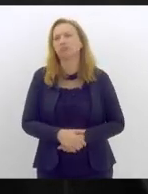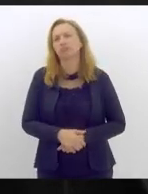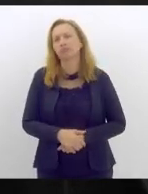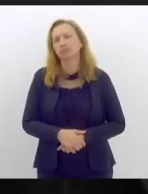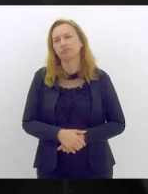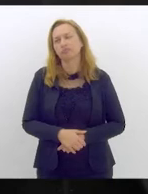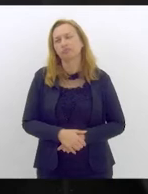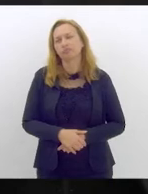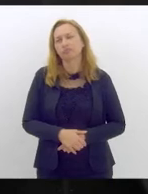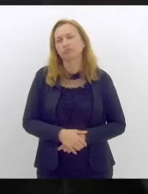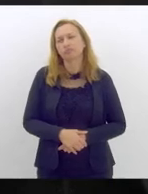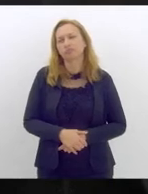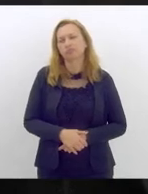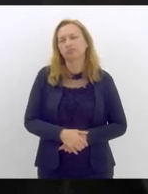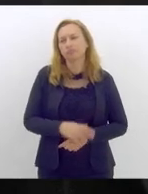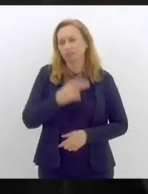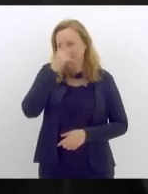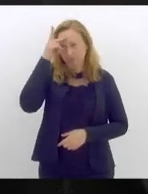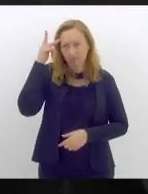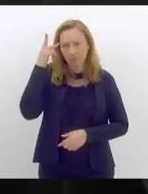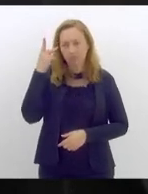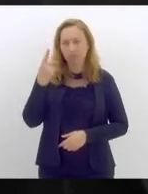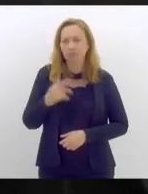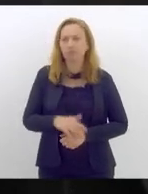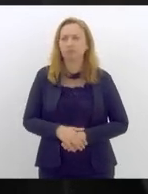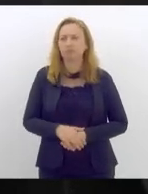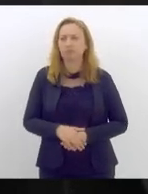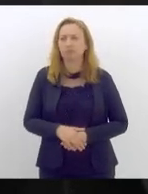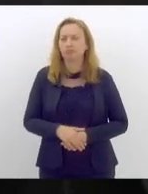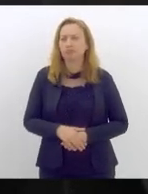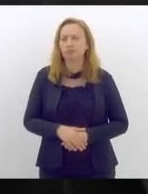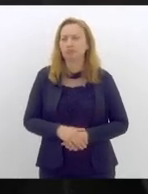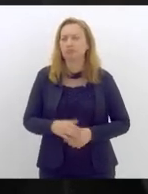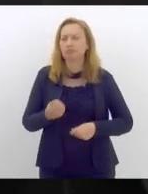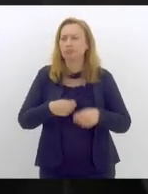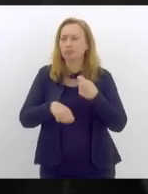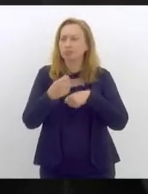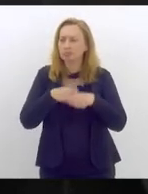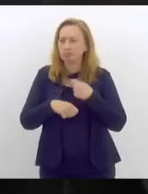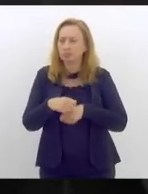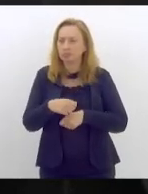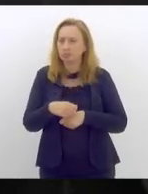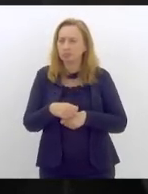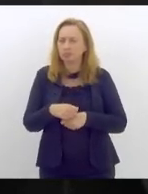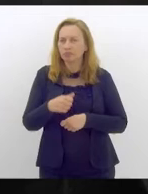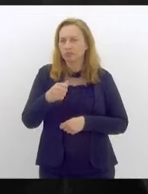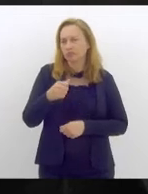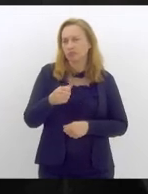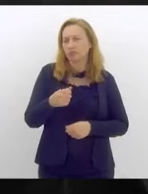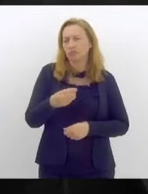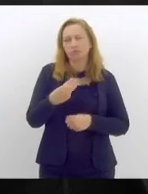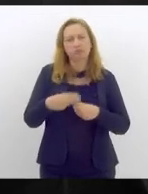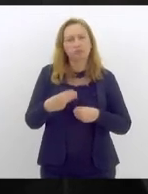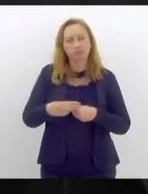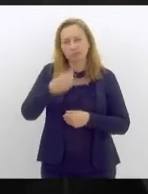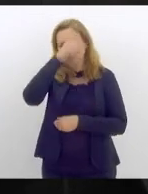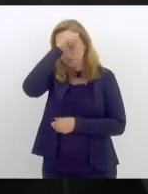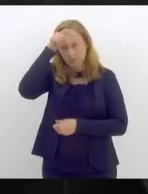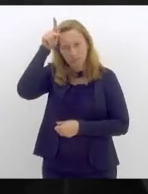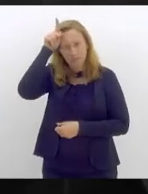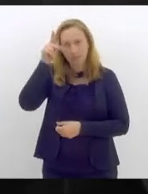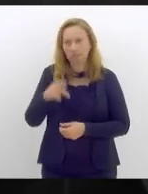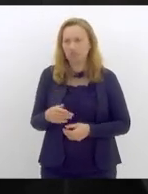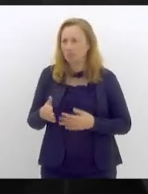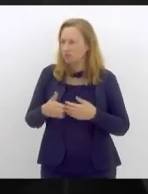com alguém que exerce a primeira magistratura de um município que a prefeitura e não é de um município qualquer mesmo que